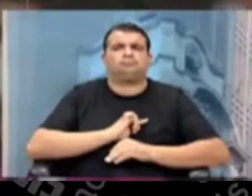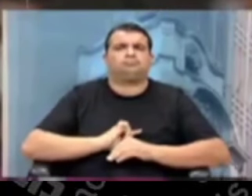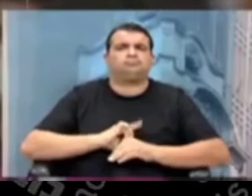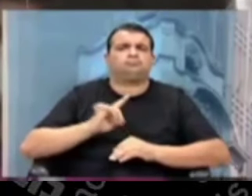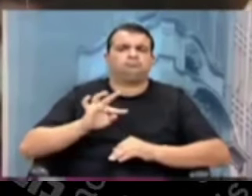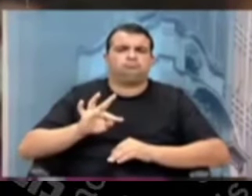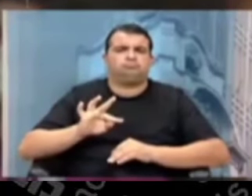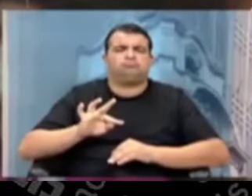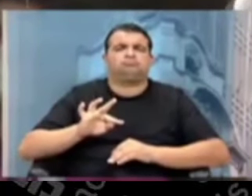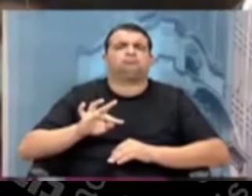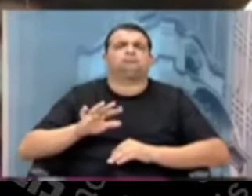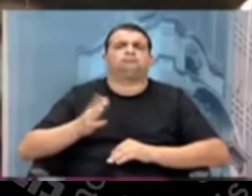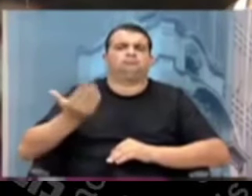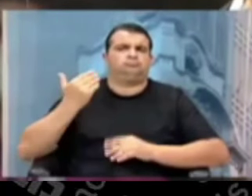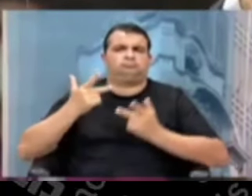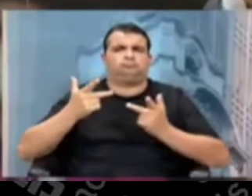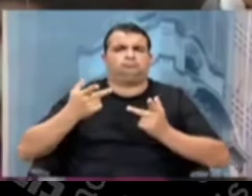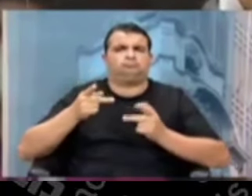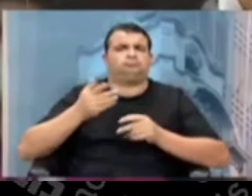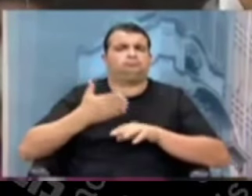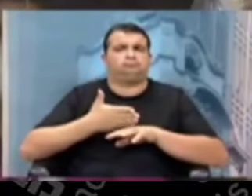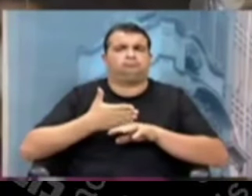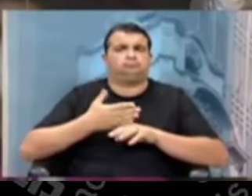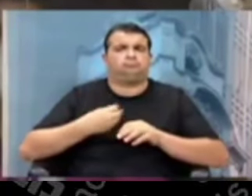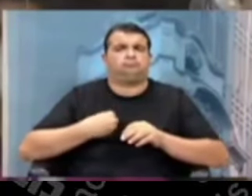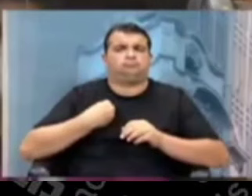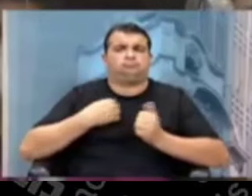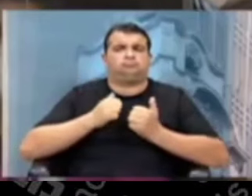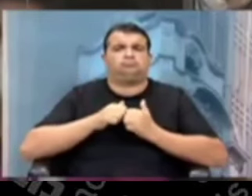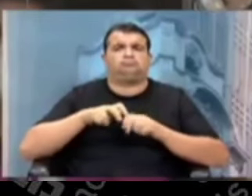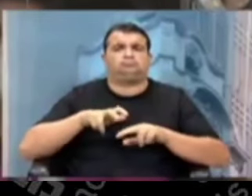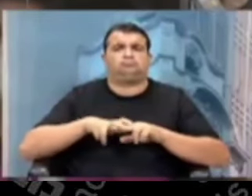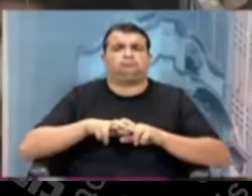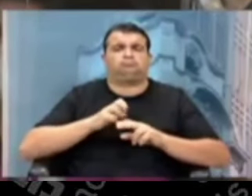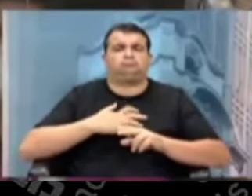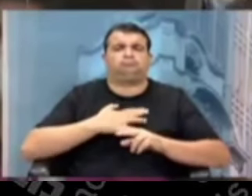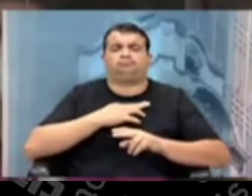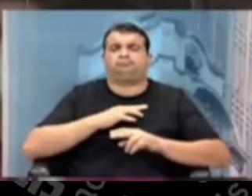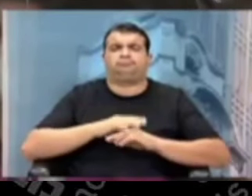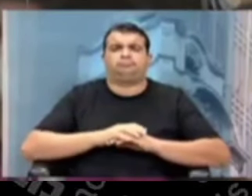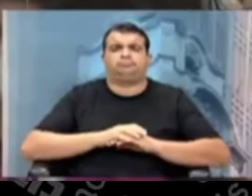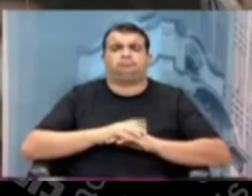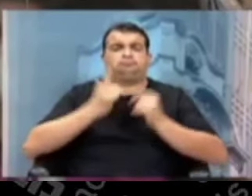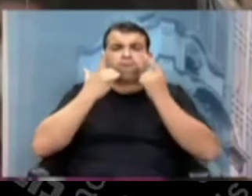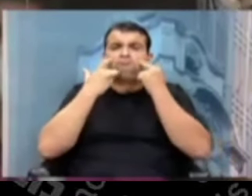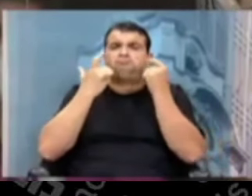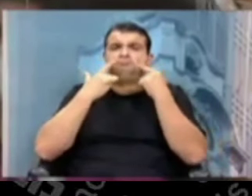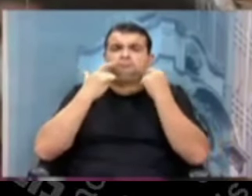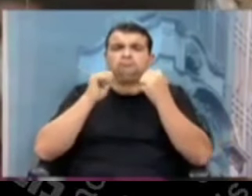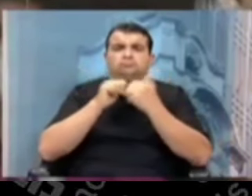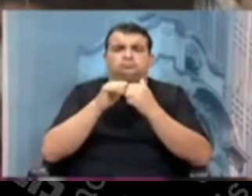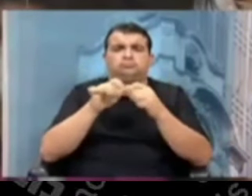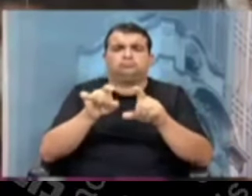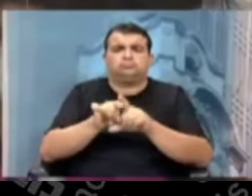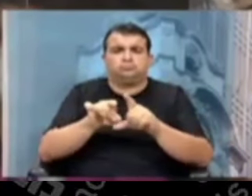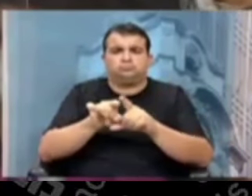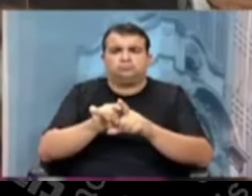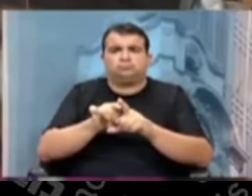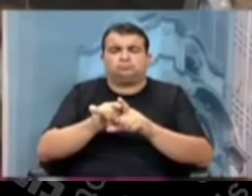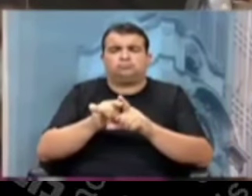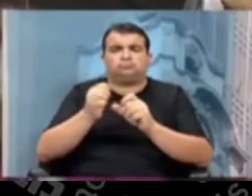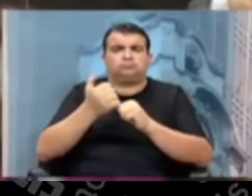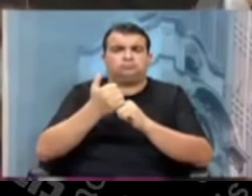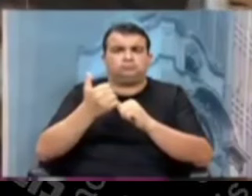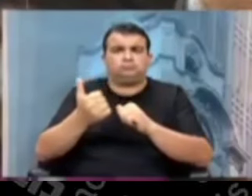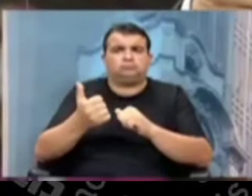do PT era a e b ela fazia parte estava lá sentada numa cadeira de comando chorando inclusive para